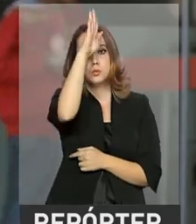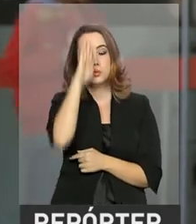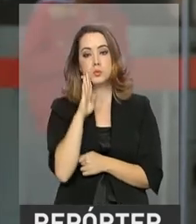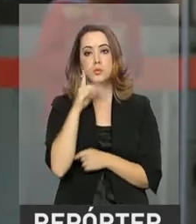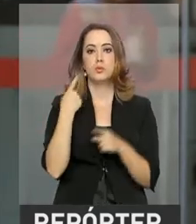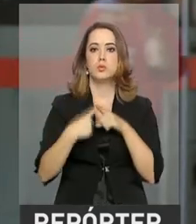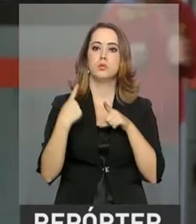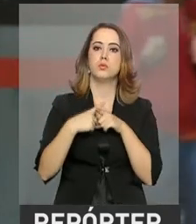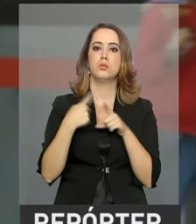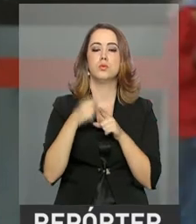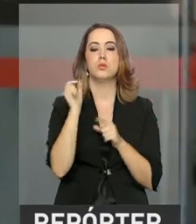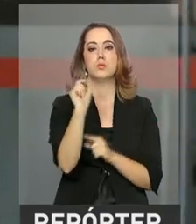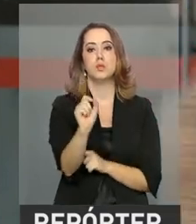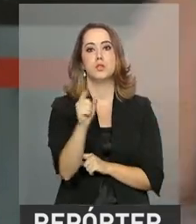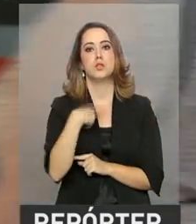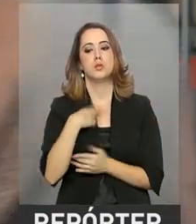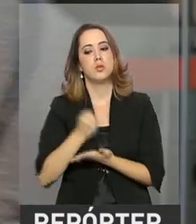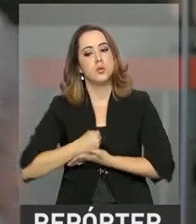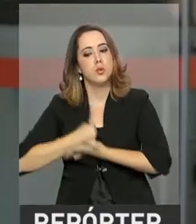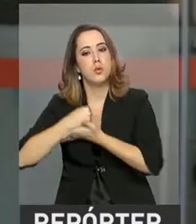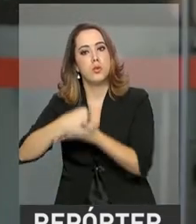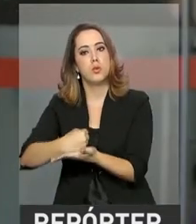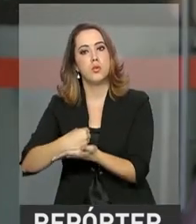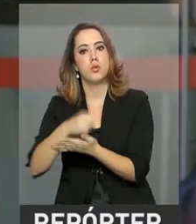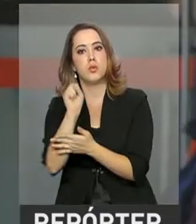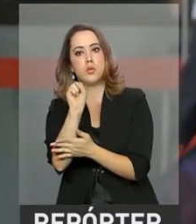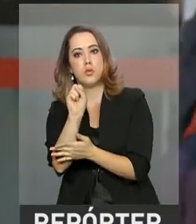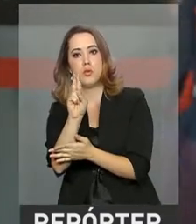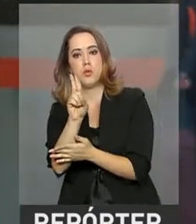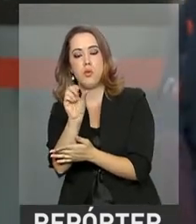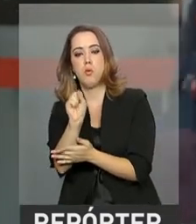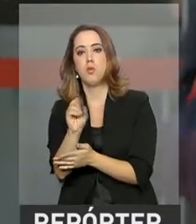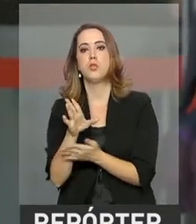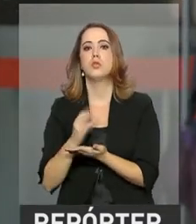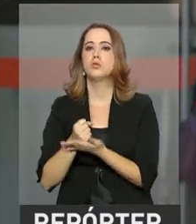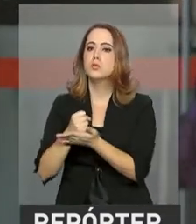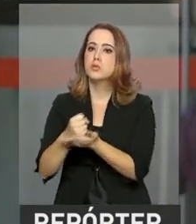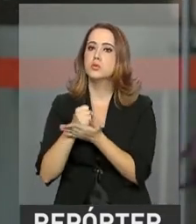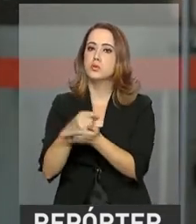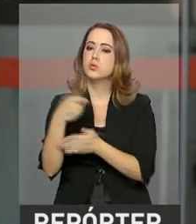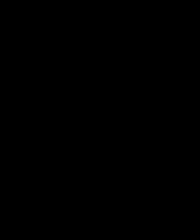é uma oferta, né, que o SUS está dando para esses profissionais para cada vez estar se capacitando.